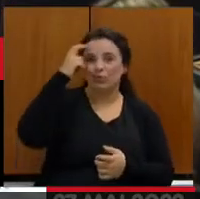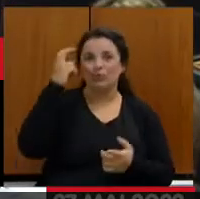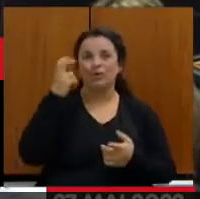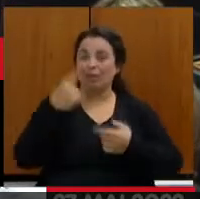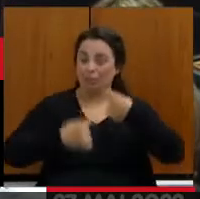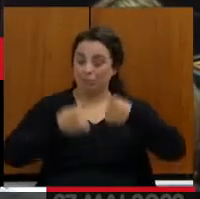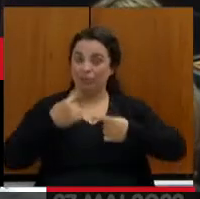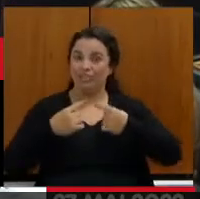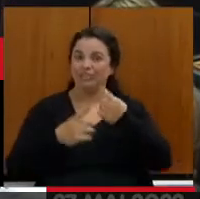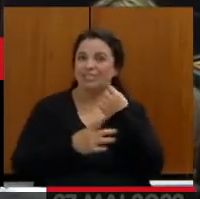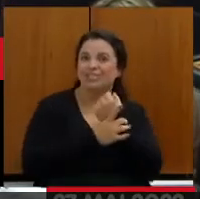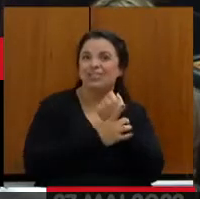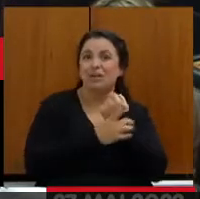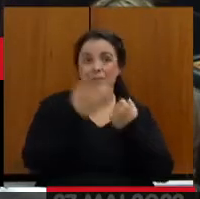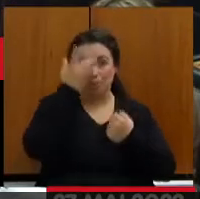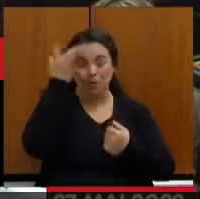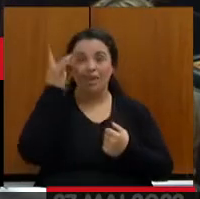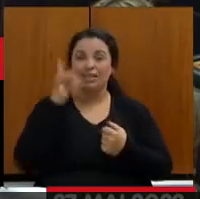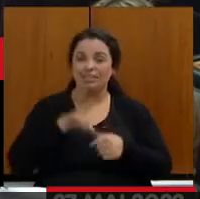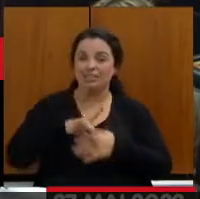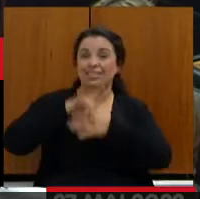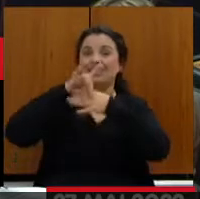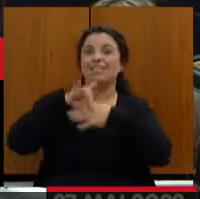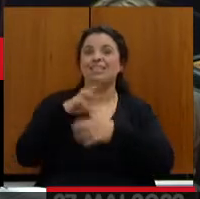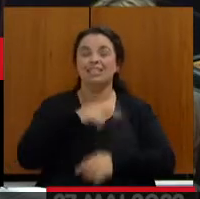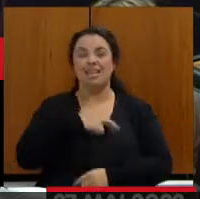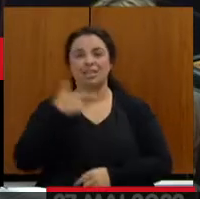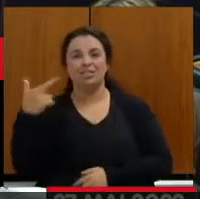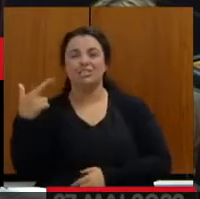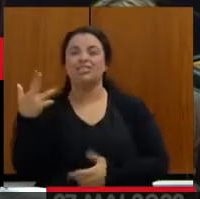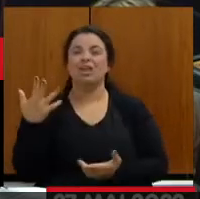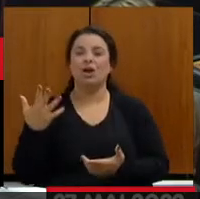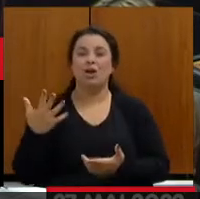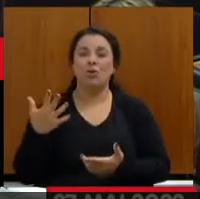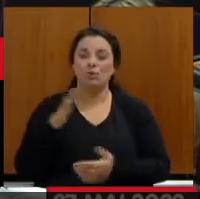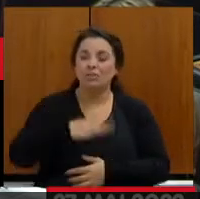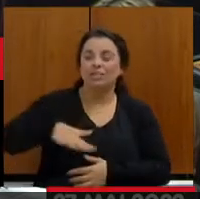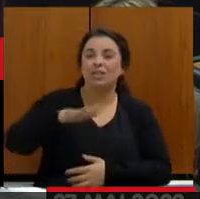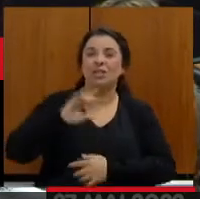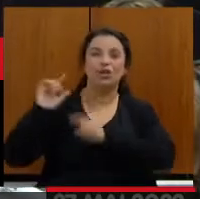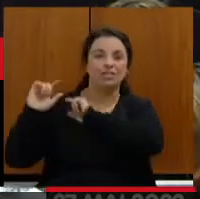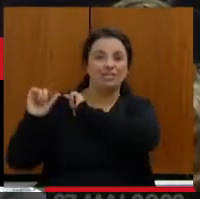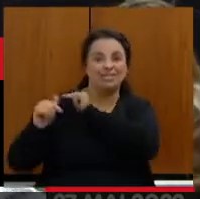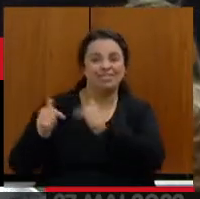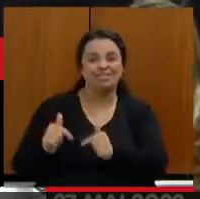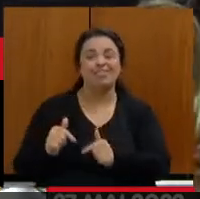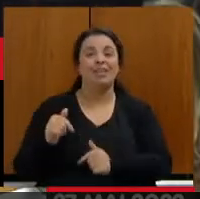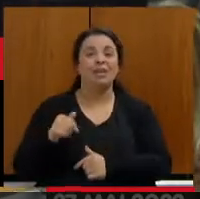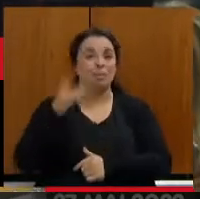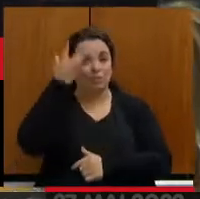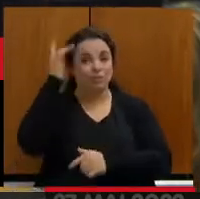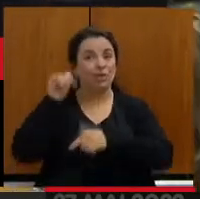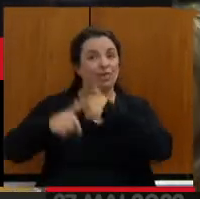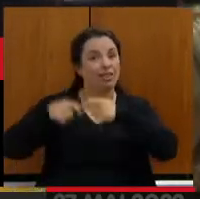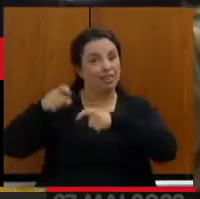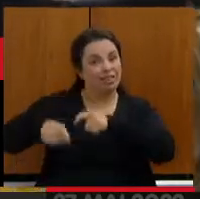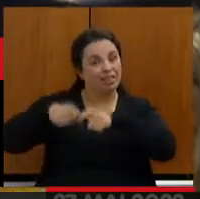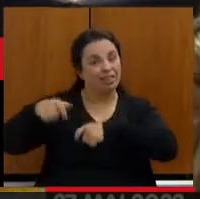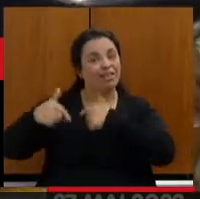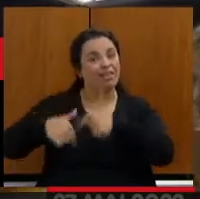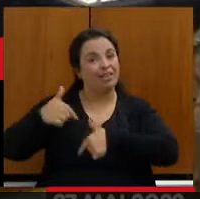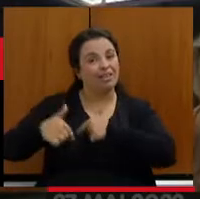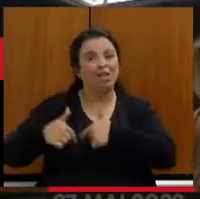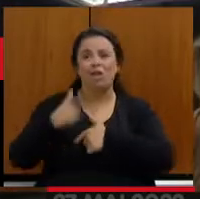ligadas as religiões as práticas religiosas em territórios tradicionais trabalhadoras rurais e tantas outras